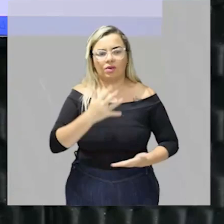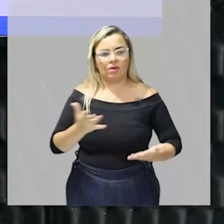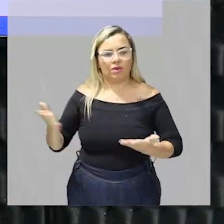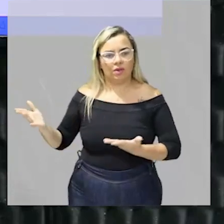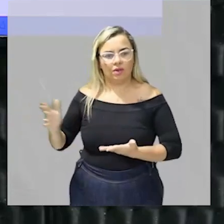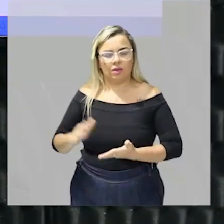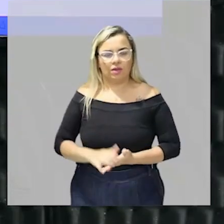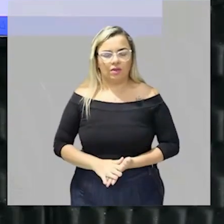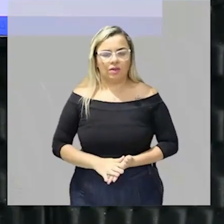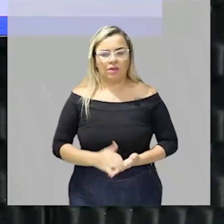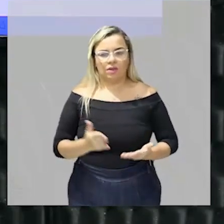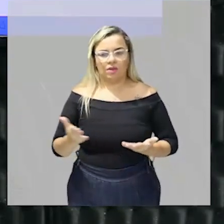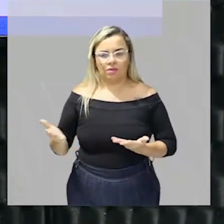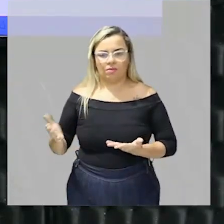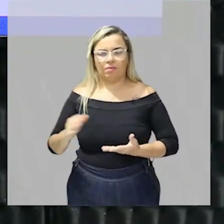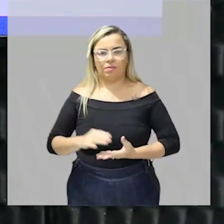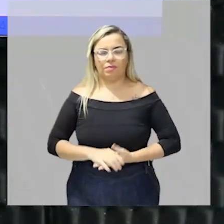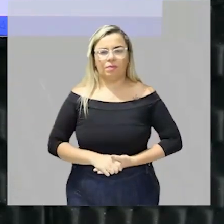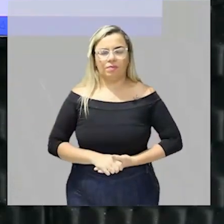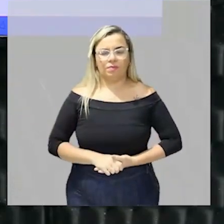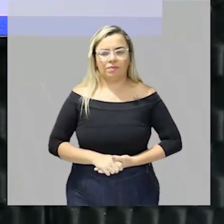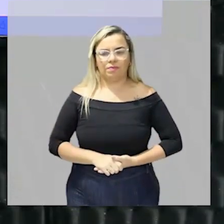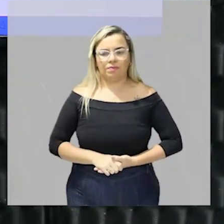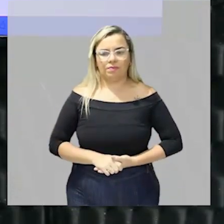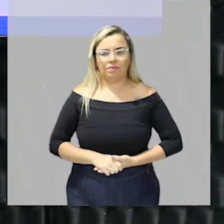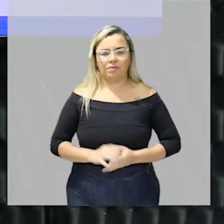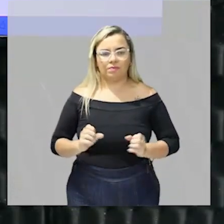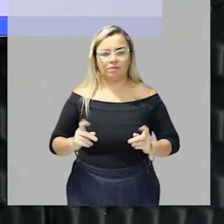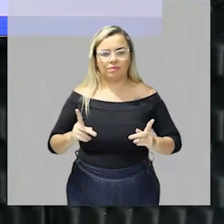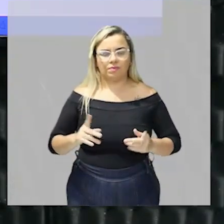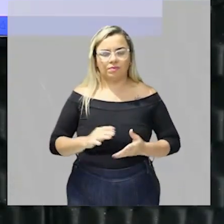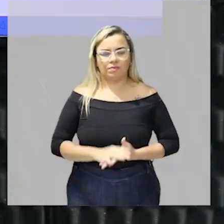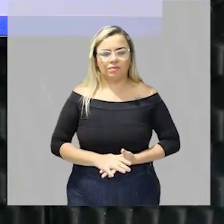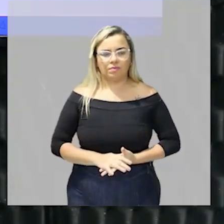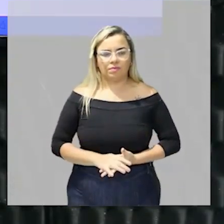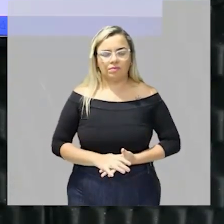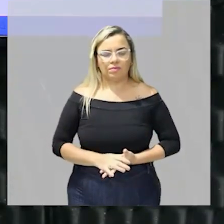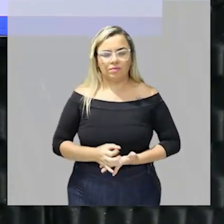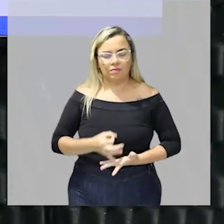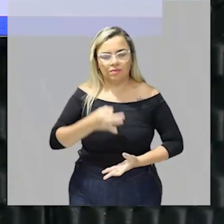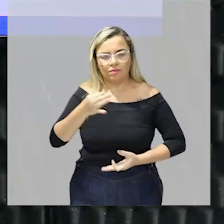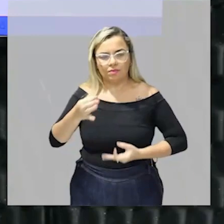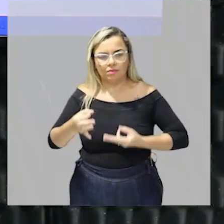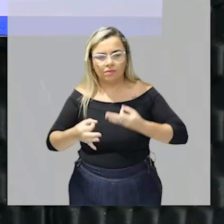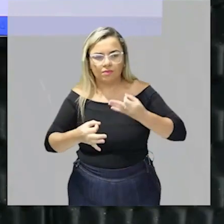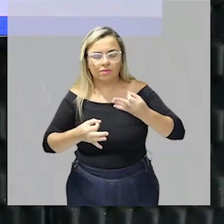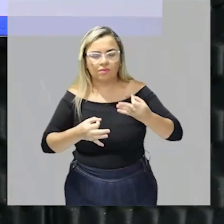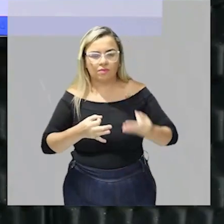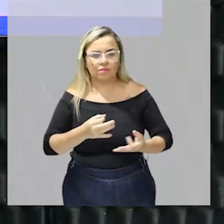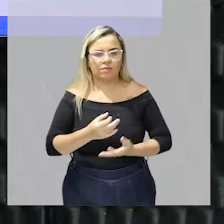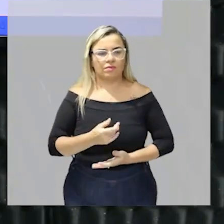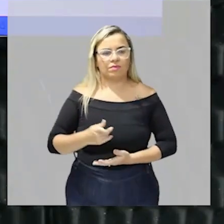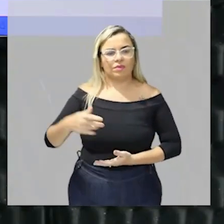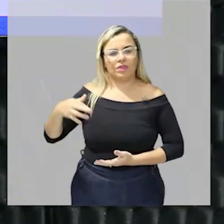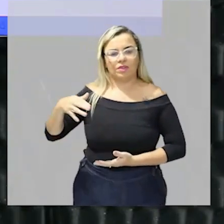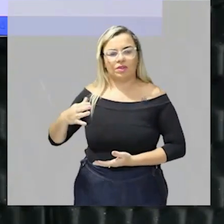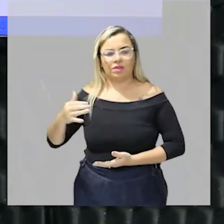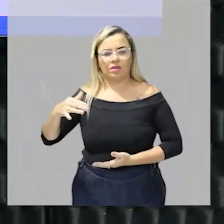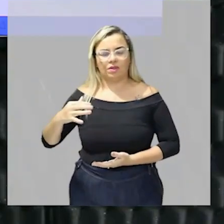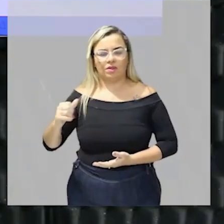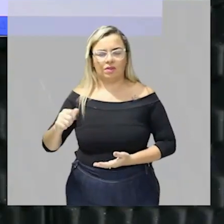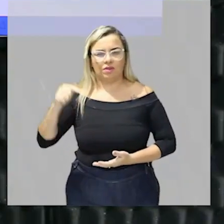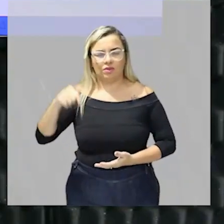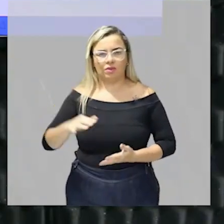superioridade da Alemanha, a superioridade do ariano. Ok. Propunha a germanização dos povos judeus? Não. Propunha a eliminação